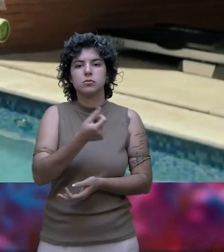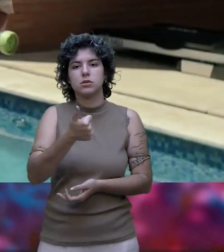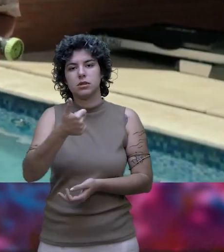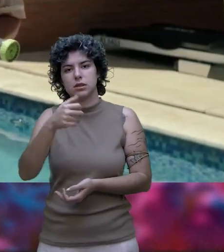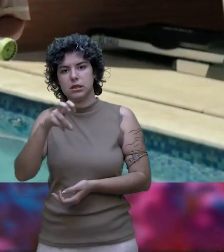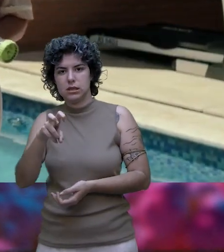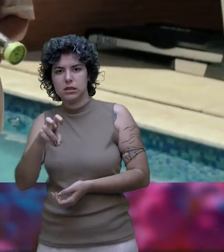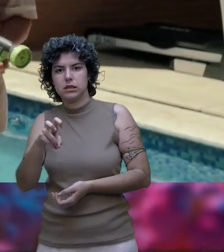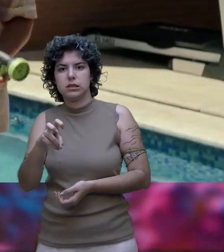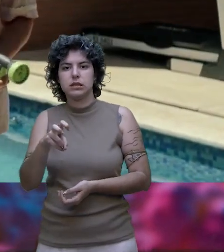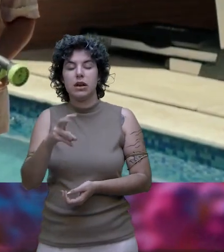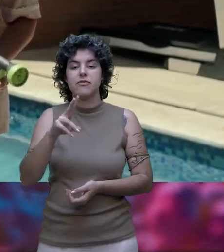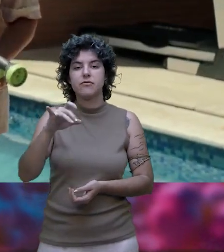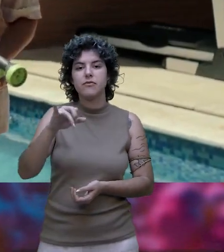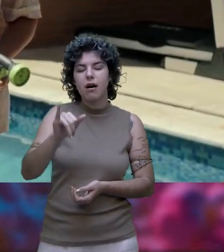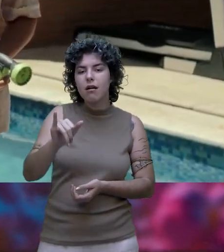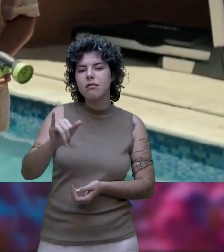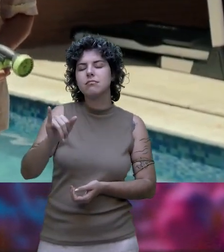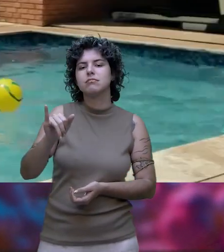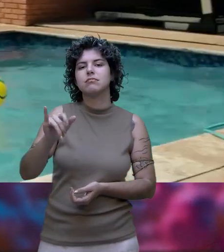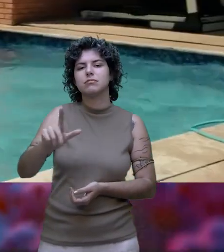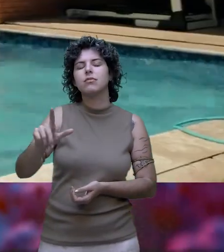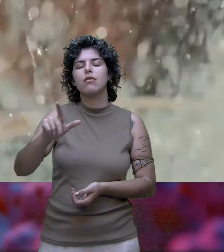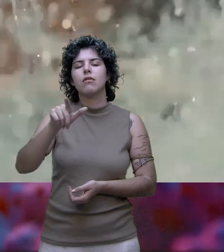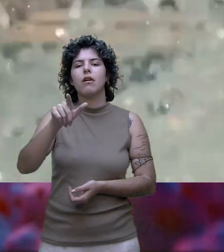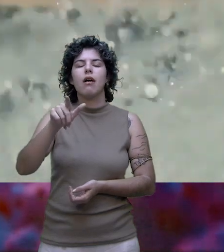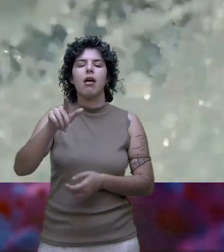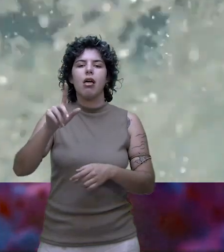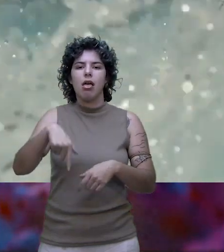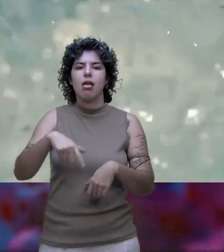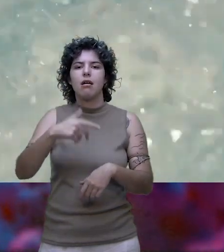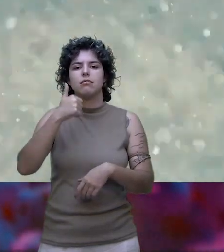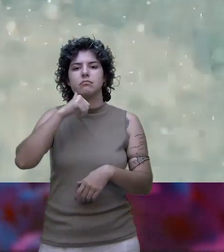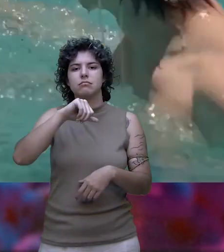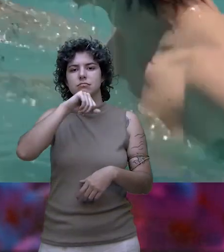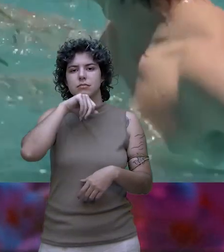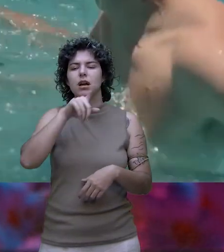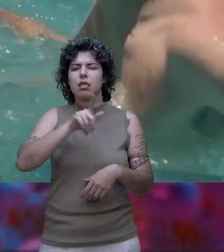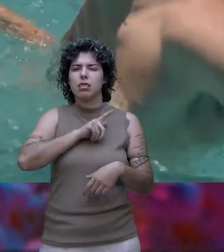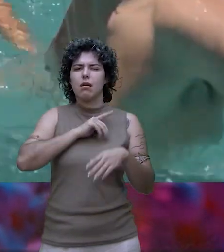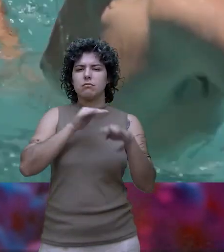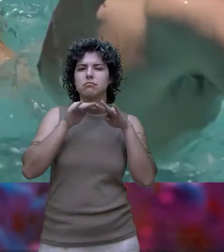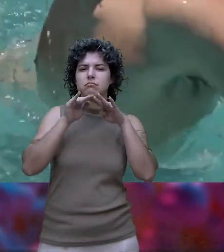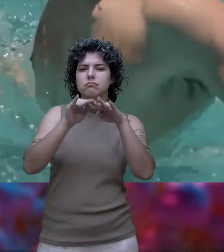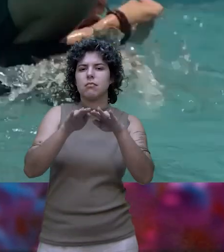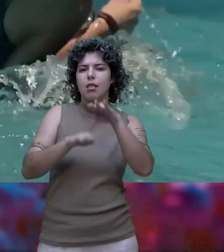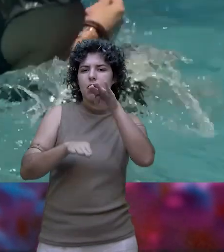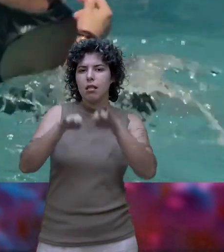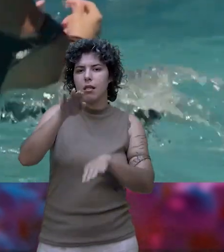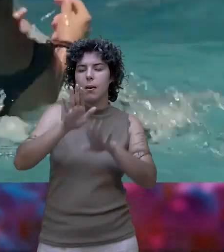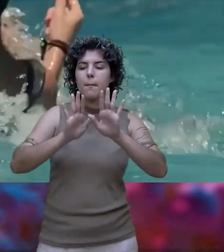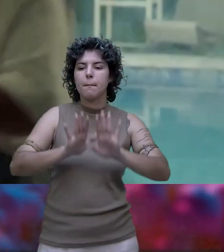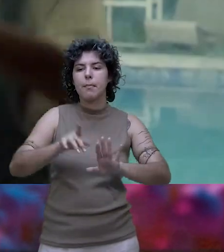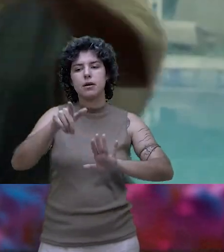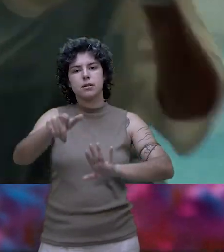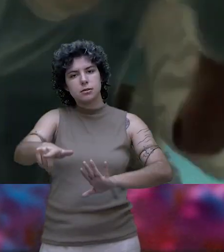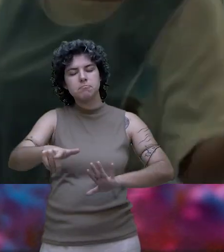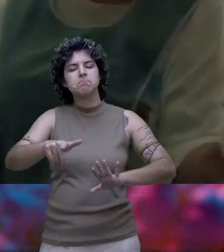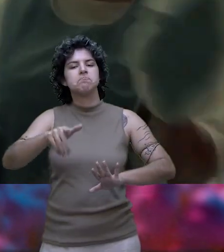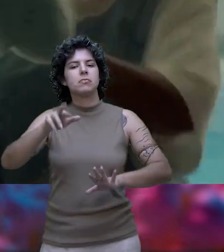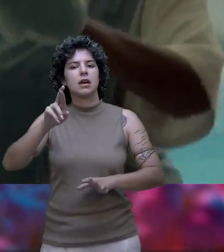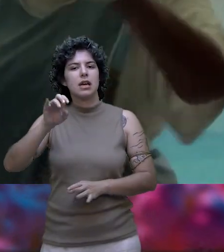sobre dignidade e classe social. Apesar de apresentar alguns estereótipos de classe, a personagem de Regina Casé ultrapassa